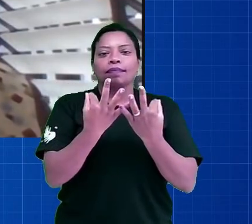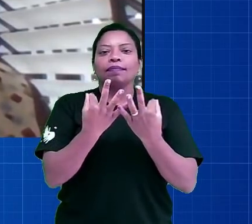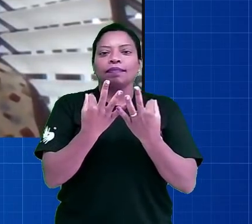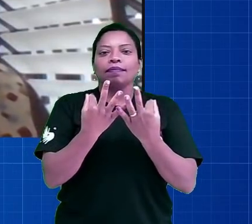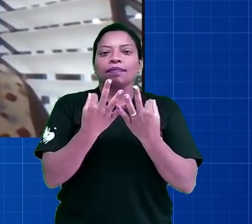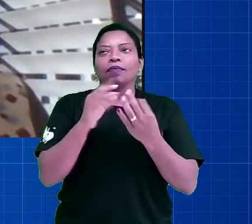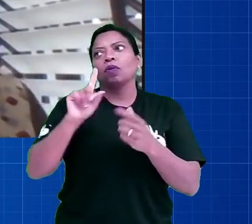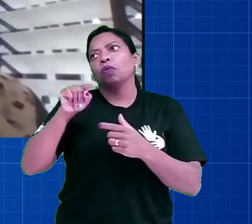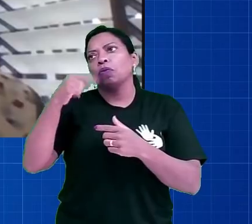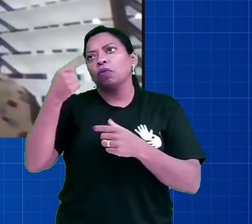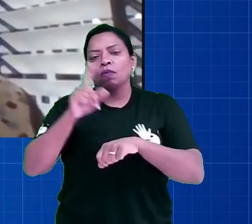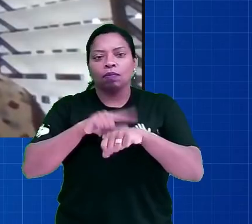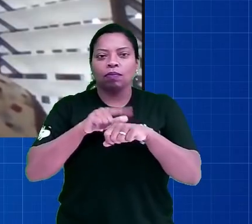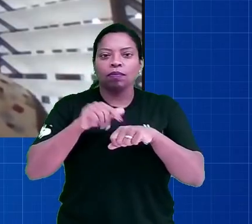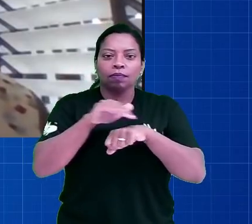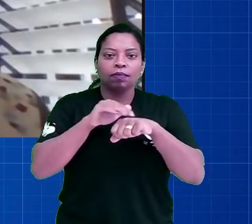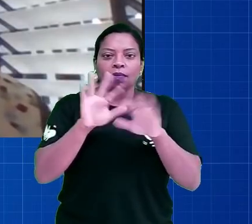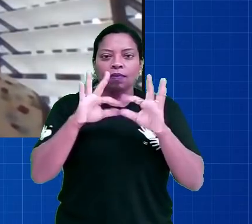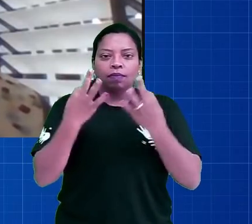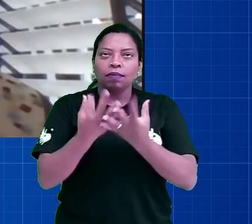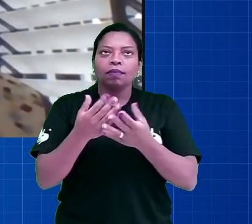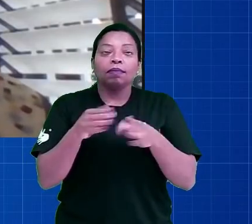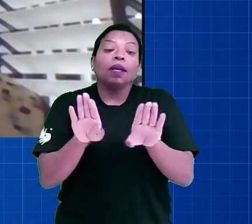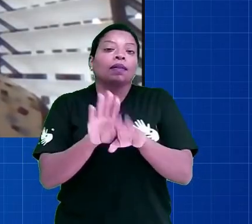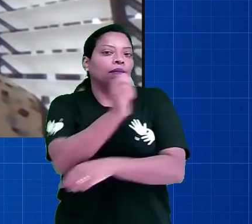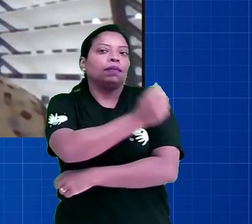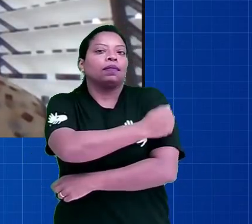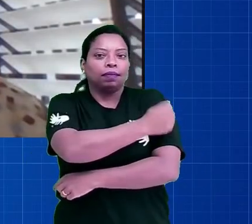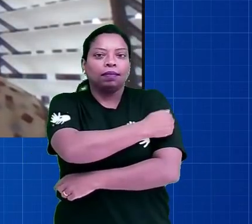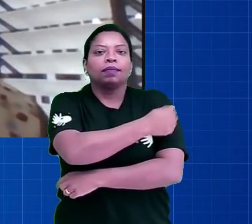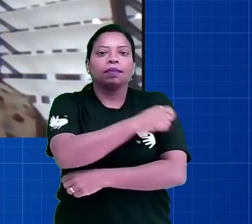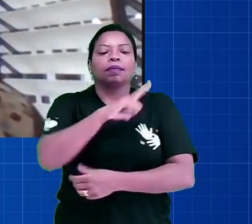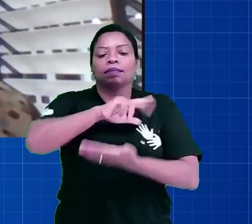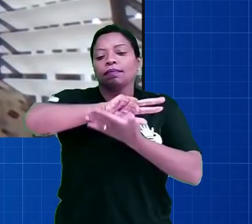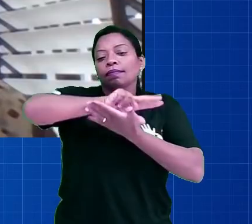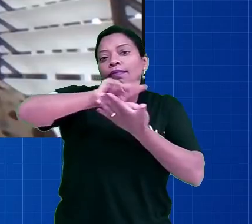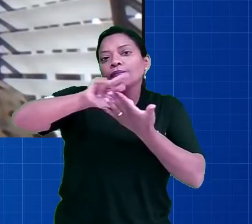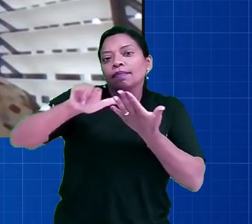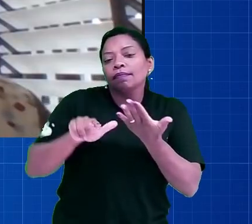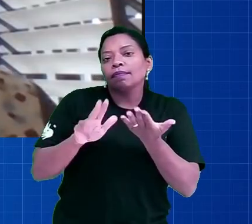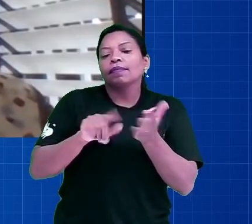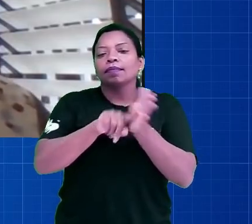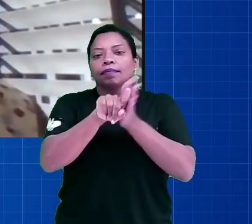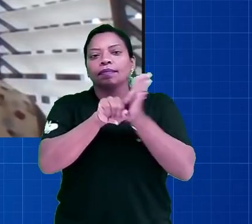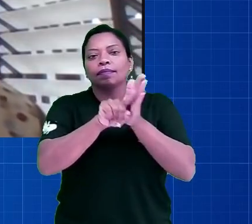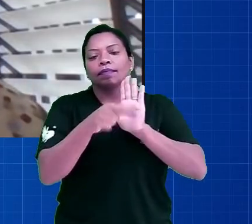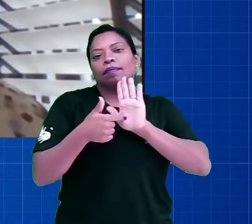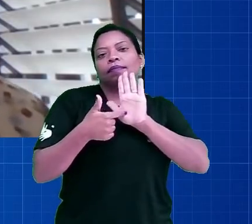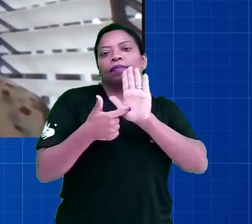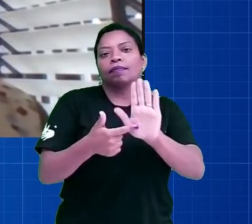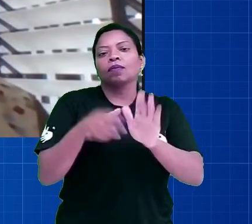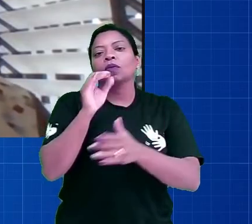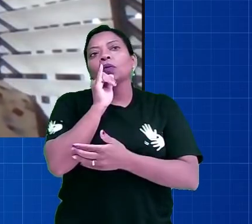tratar dessas questões. E o aluno também, né? A gente tem várias pesquisas que demonstram, às vezes até pelo